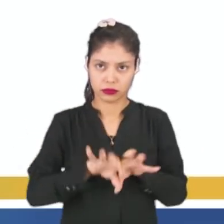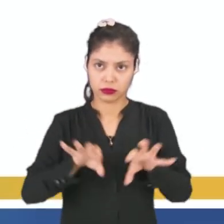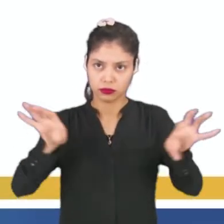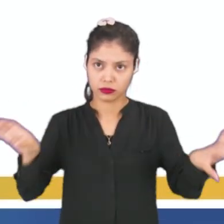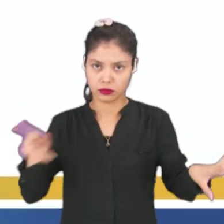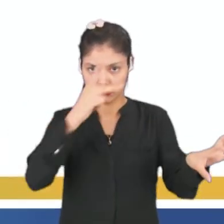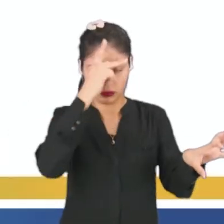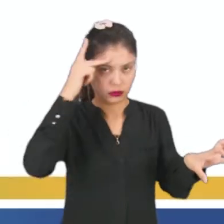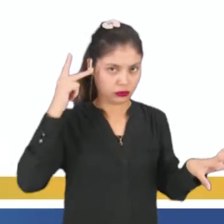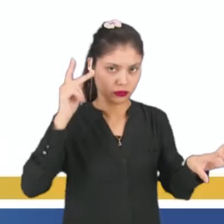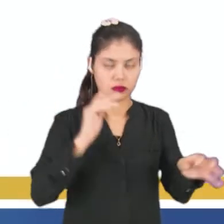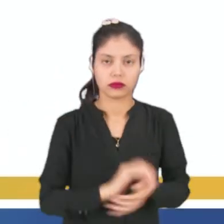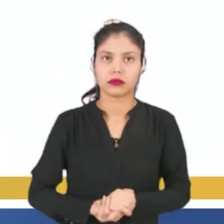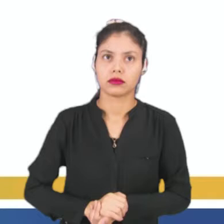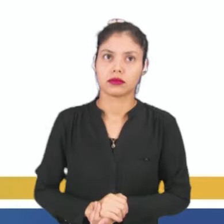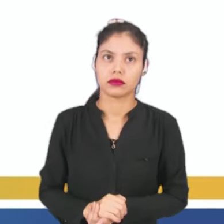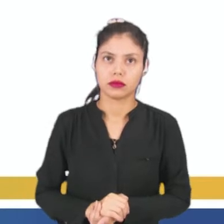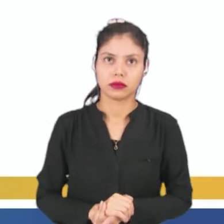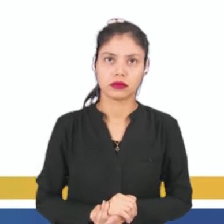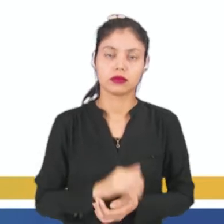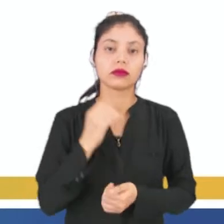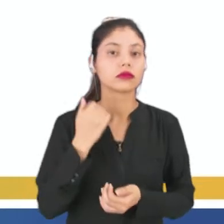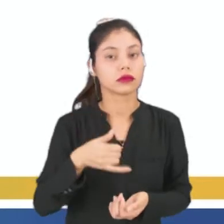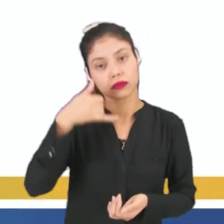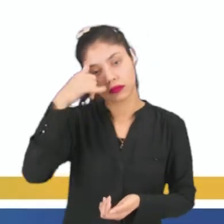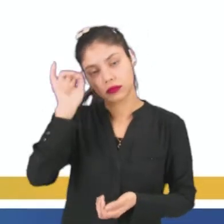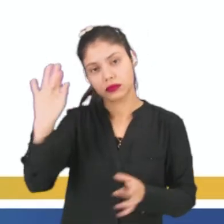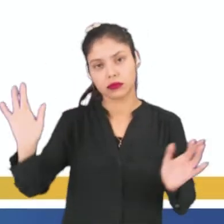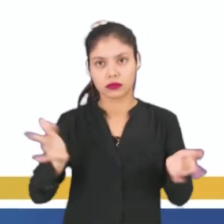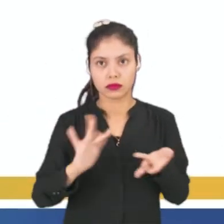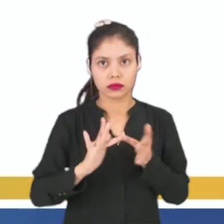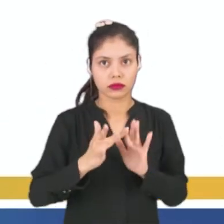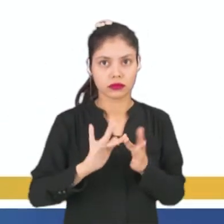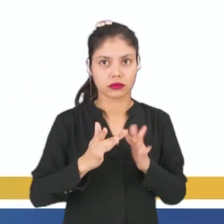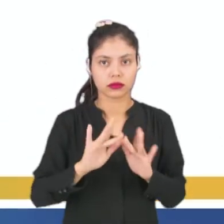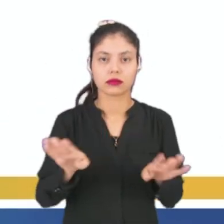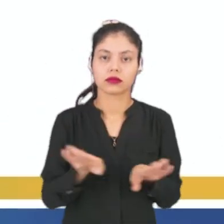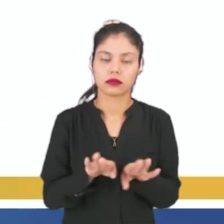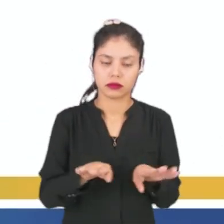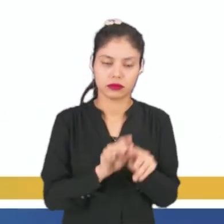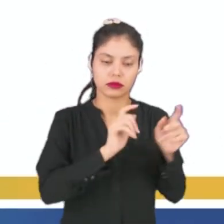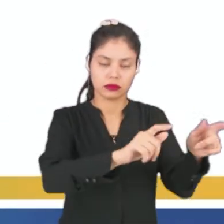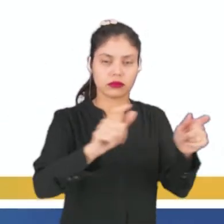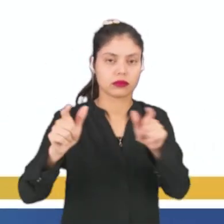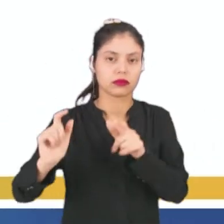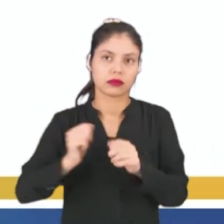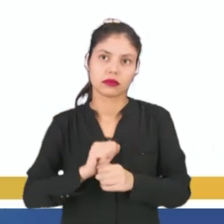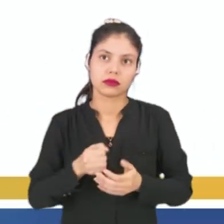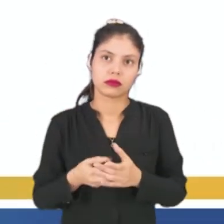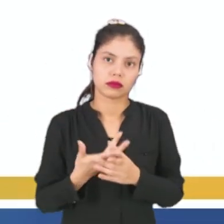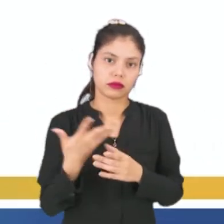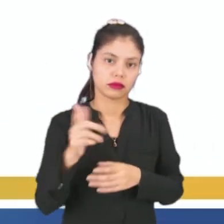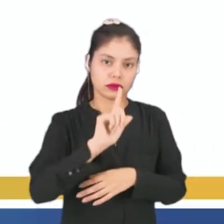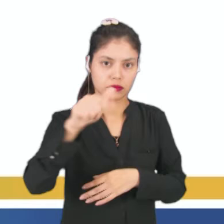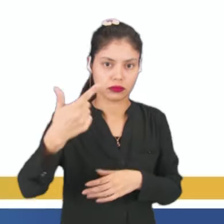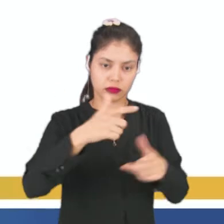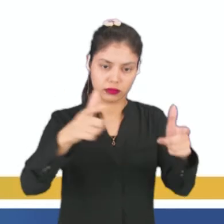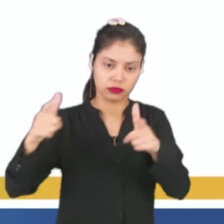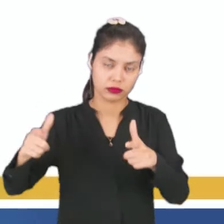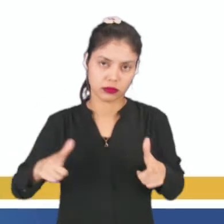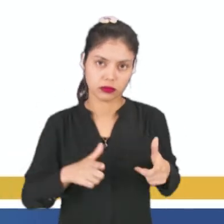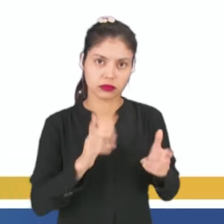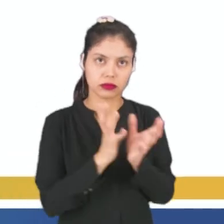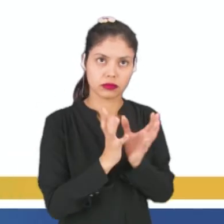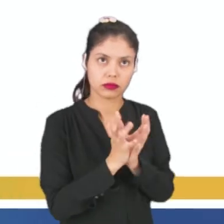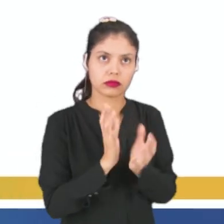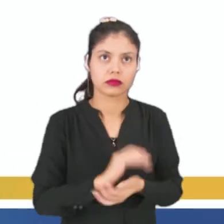essas pessoas para prevenir, né, e também evitar que essas doenças se proliferassem dentro do meio deles,